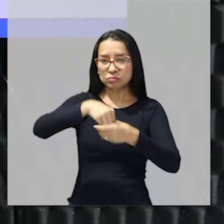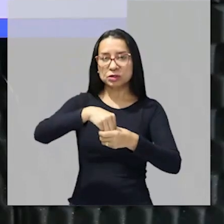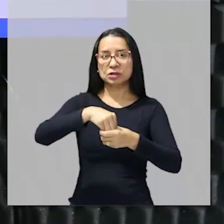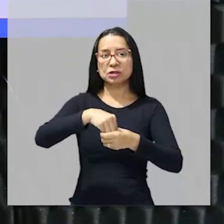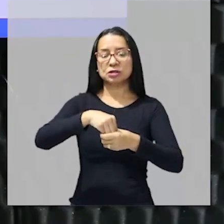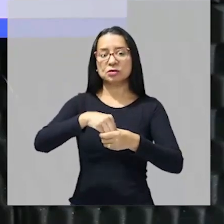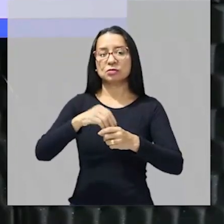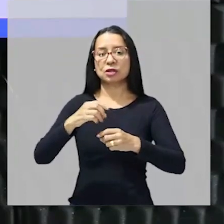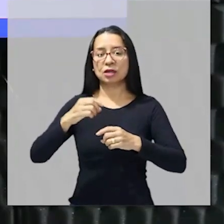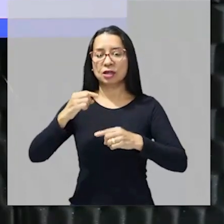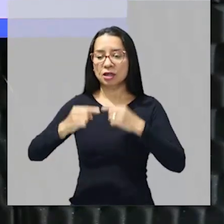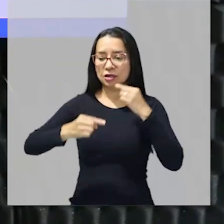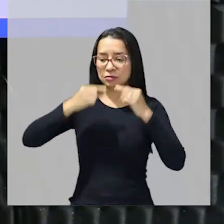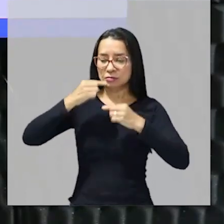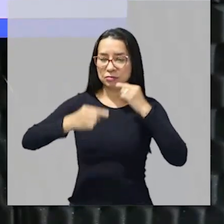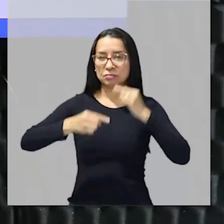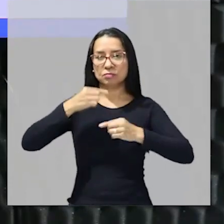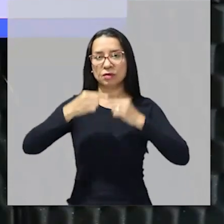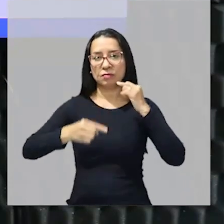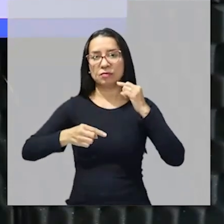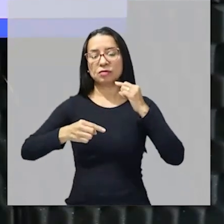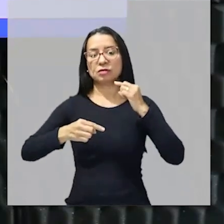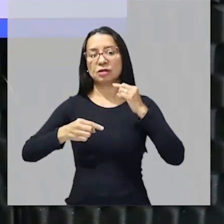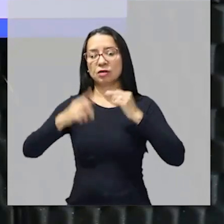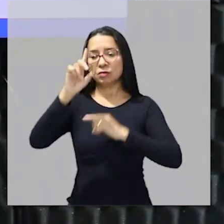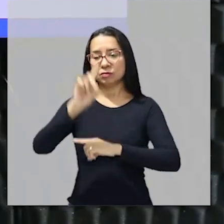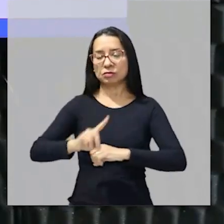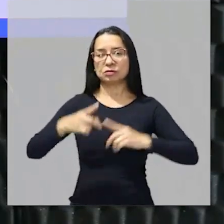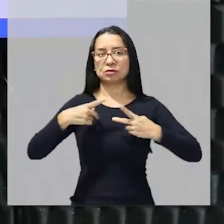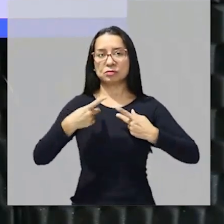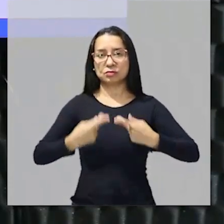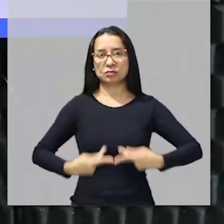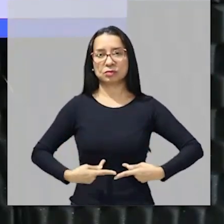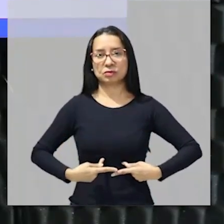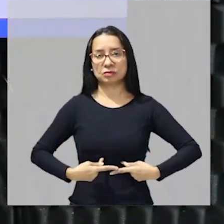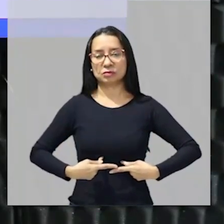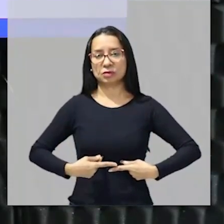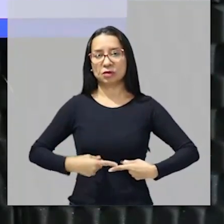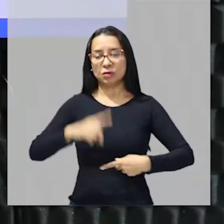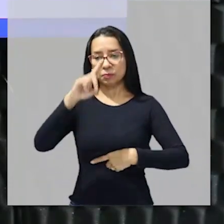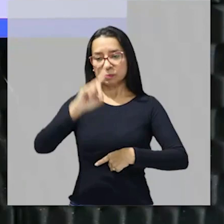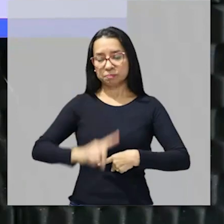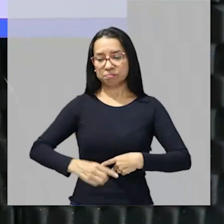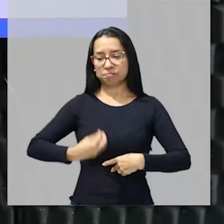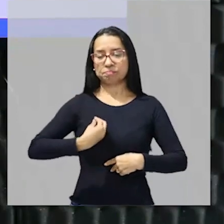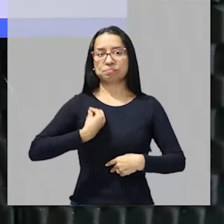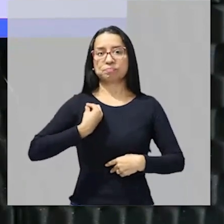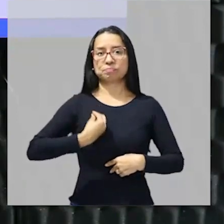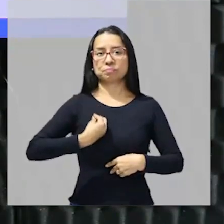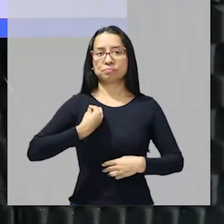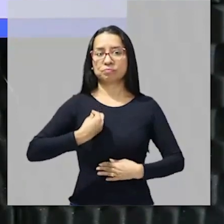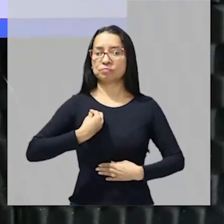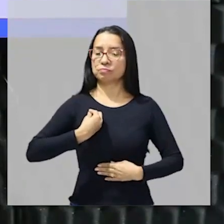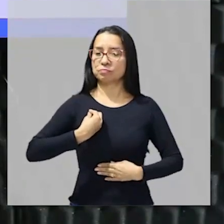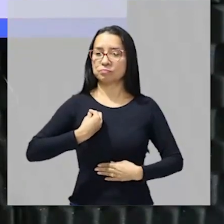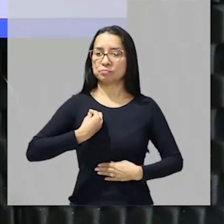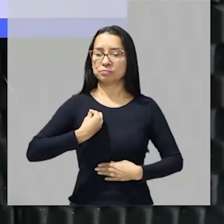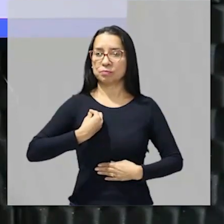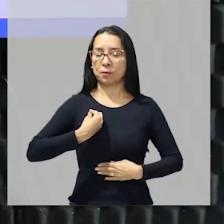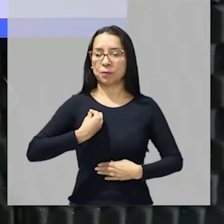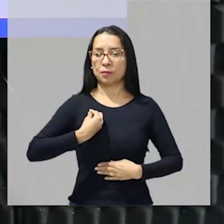os direitos humanos, é defender o direito à vida, o direito à